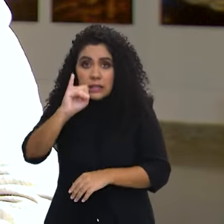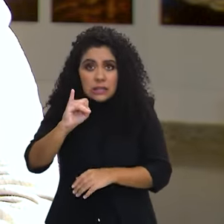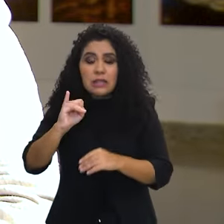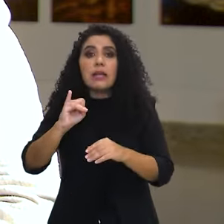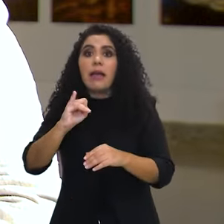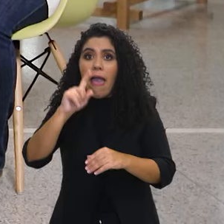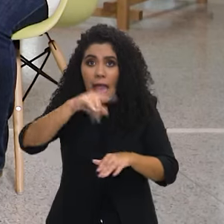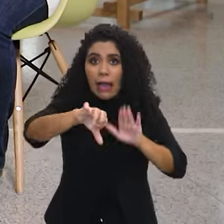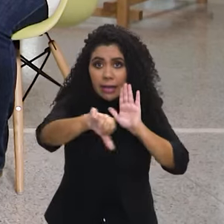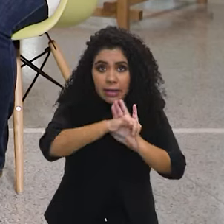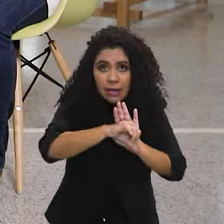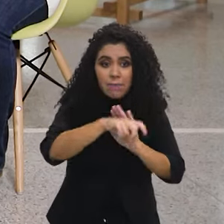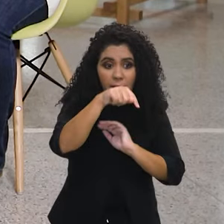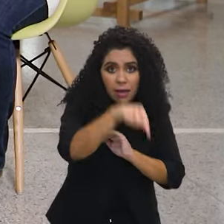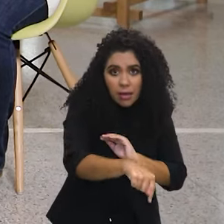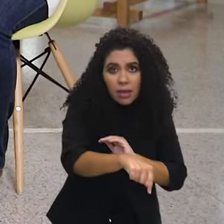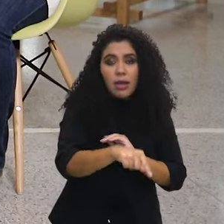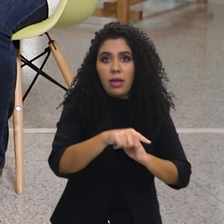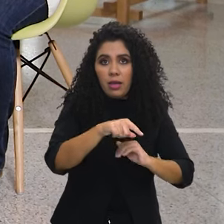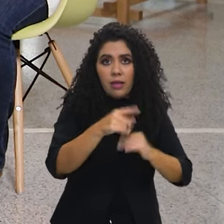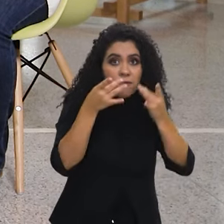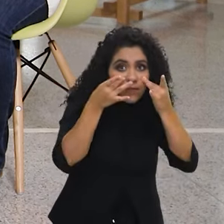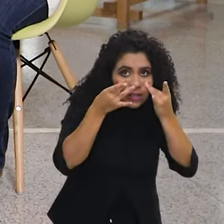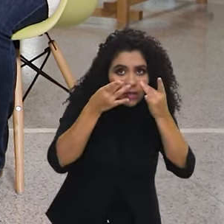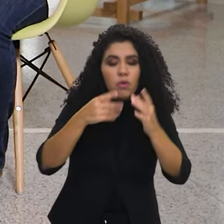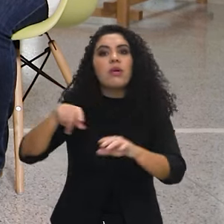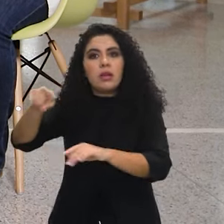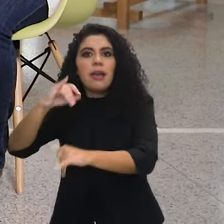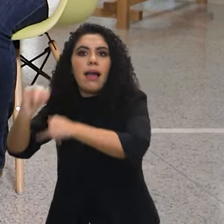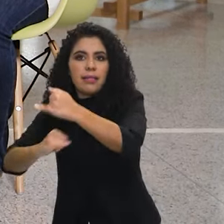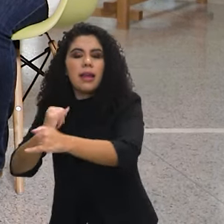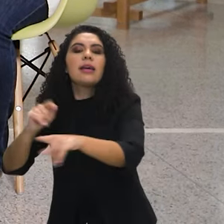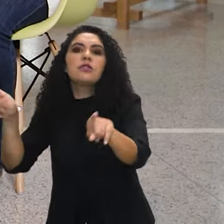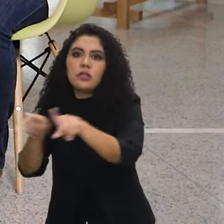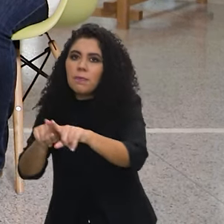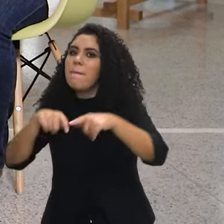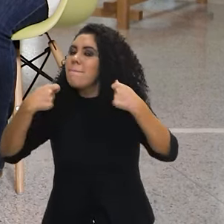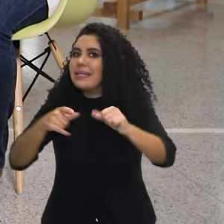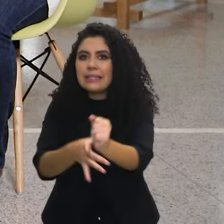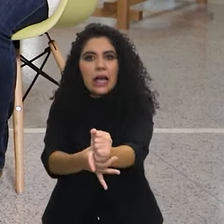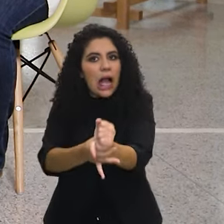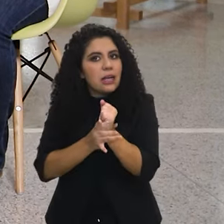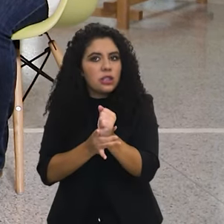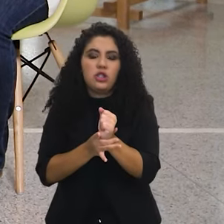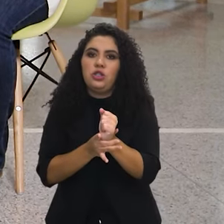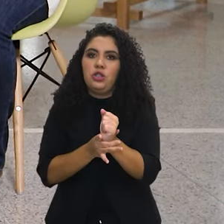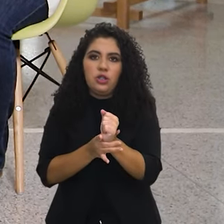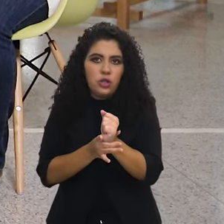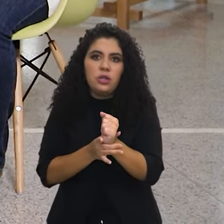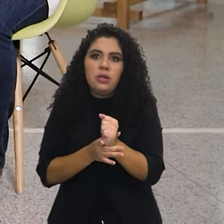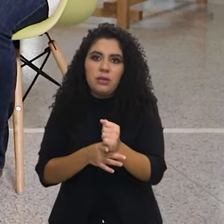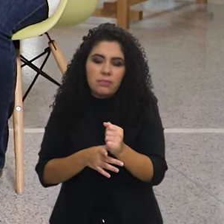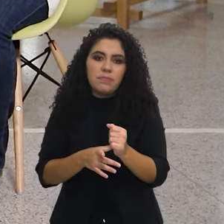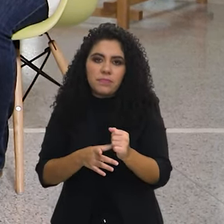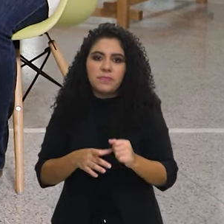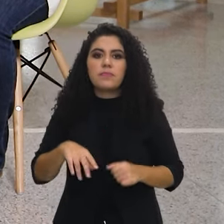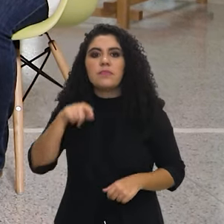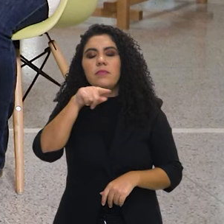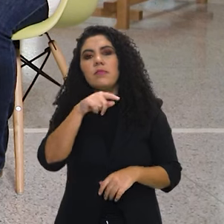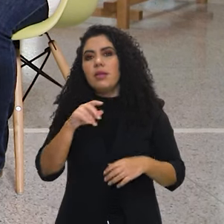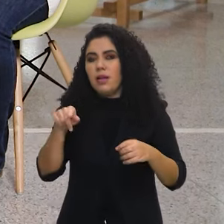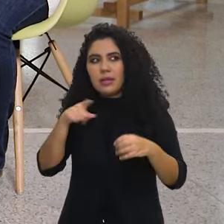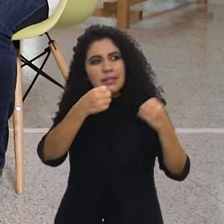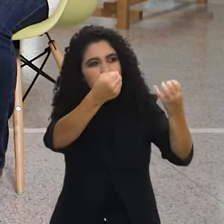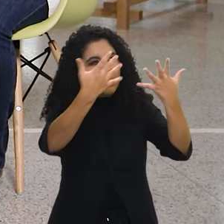crime na internet então como é que nós vamos resolver isso tem que garantir a segurança em todos os ambientes né ministra a senhora falou muito de